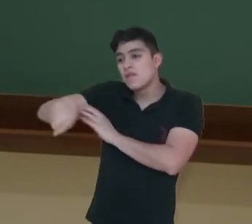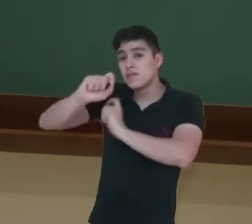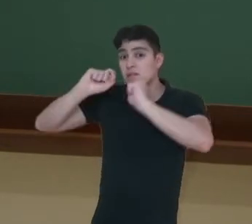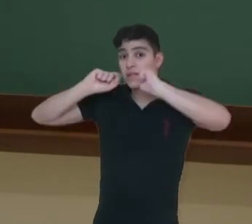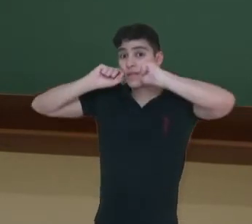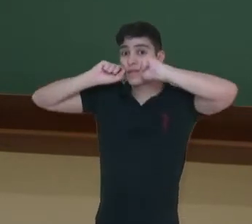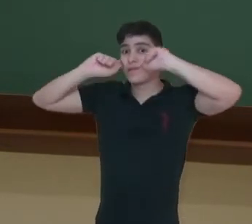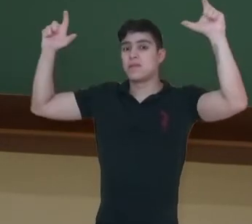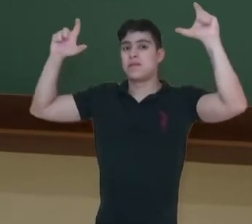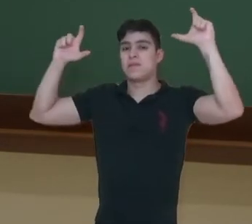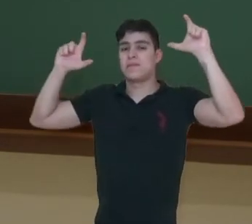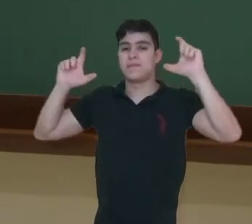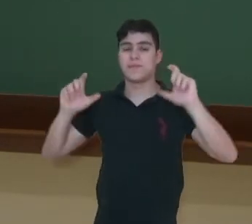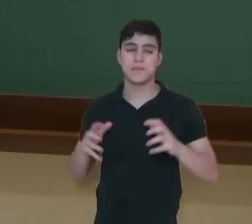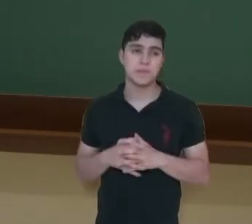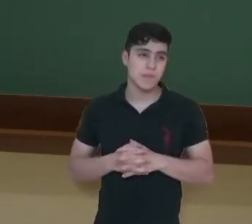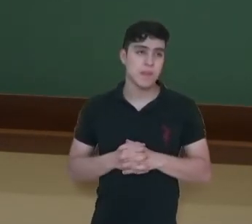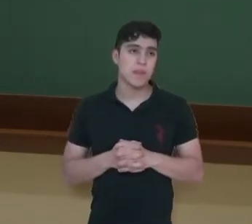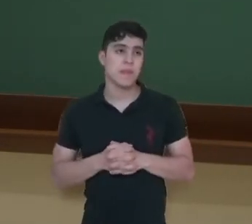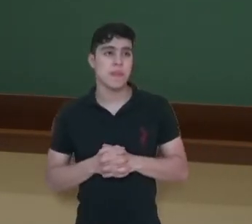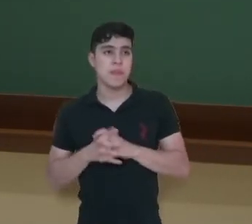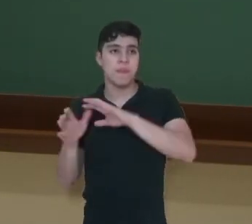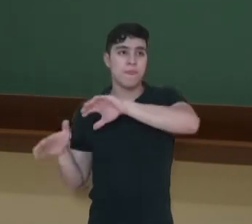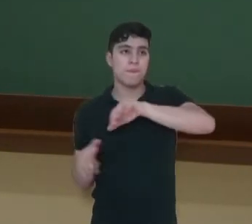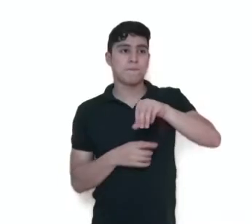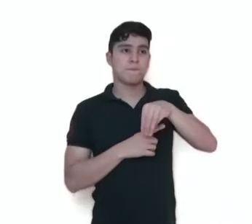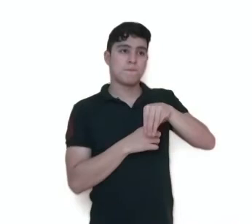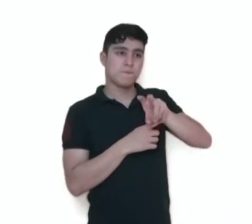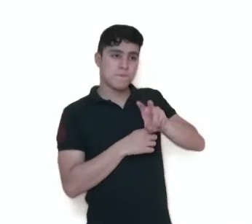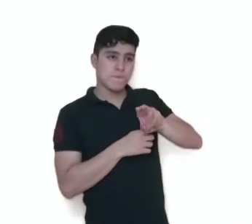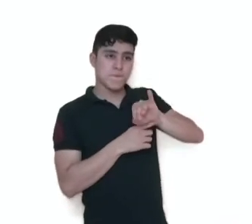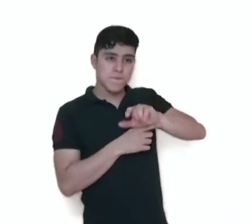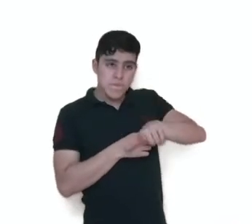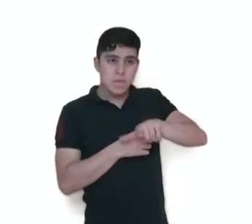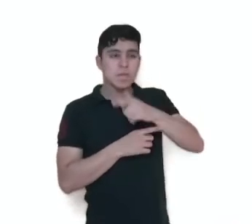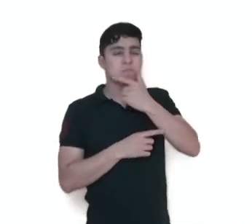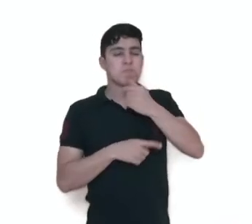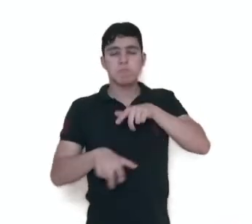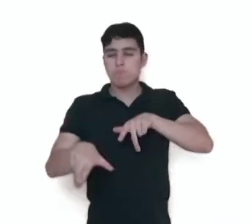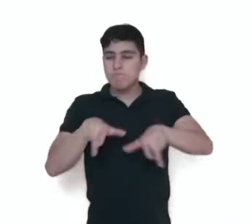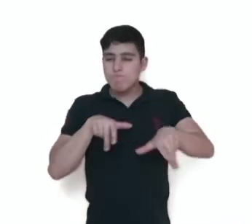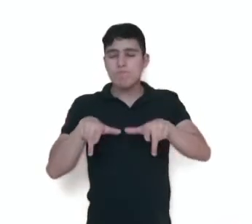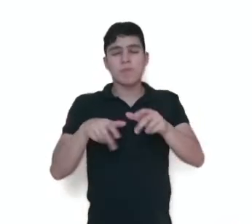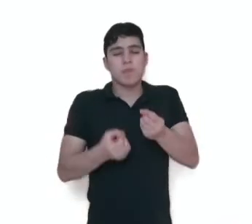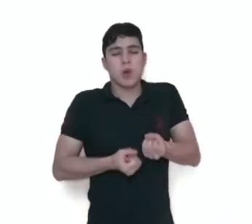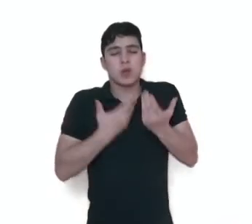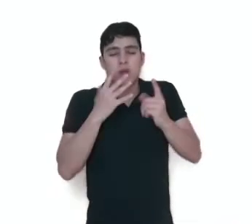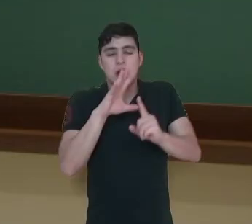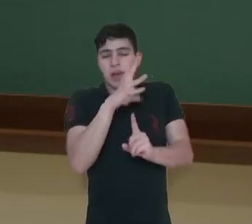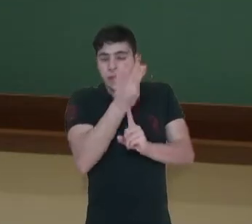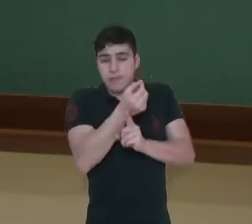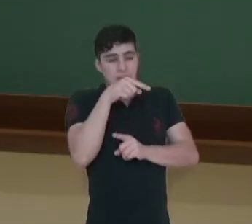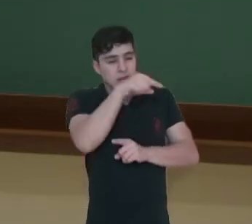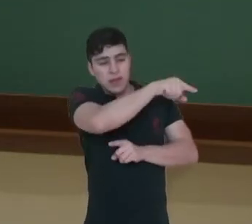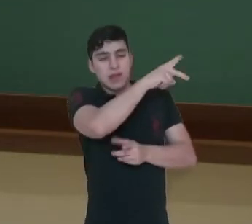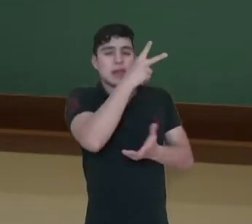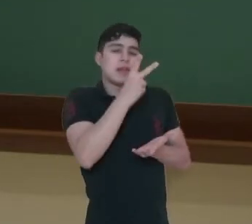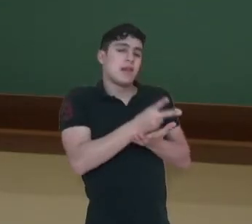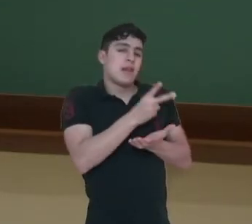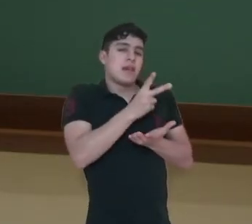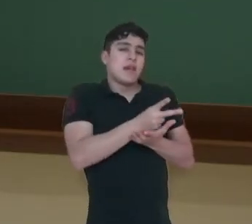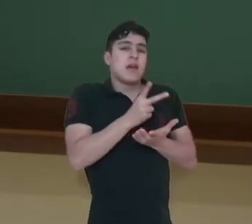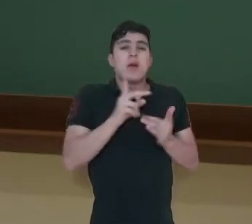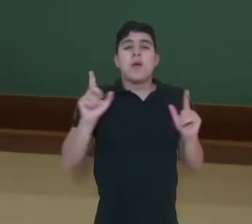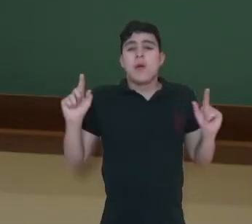alerta social. E nós temos também MV Bill, rapper, ator, produtor, escritor, ativista. O interessante é que o MV Bill sempre comenta